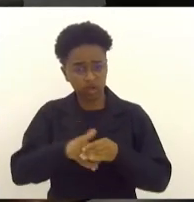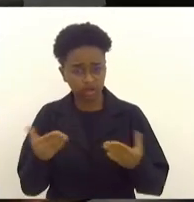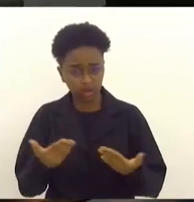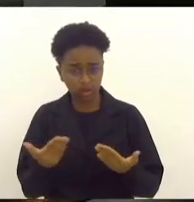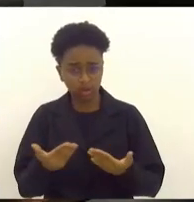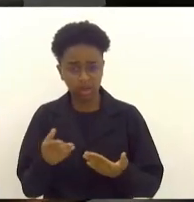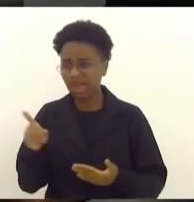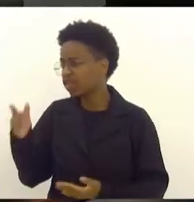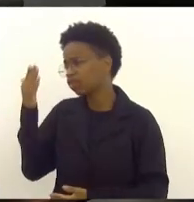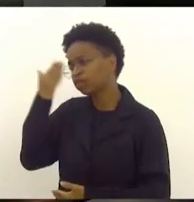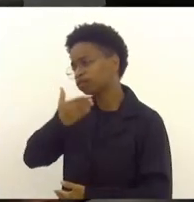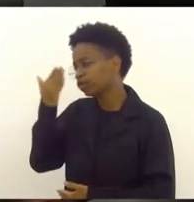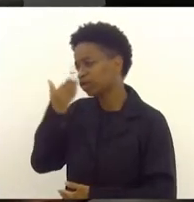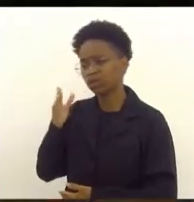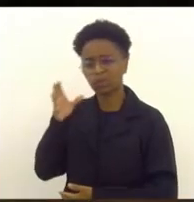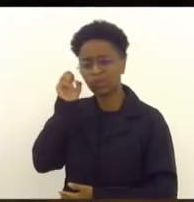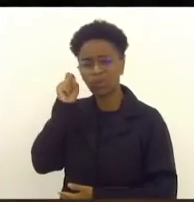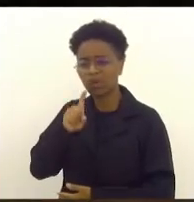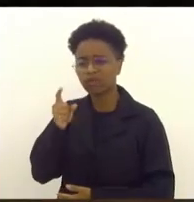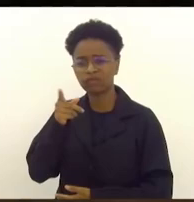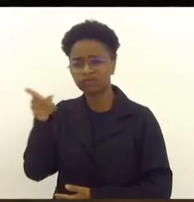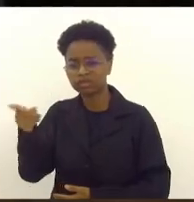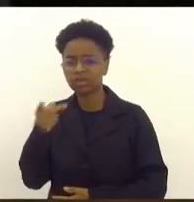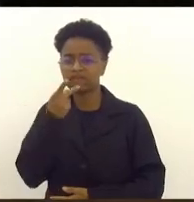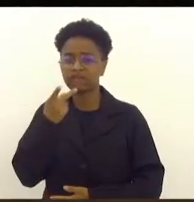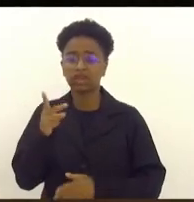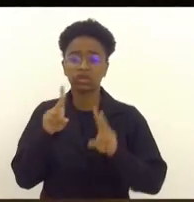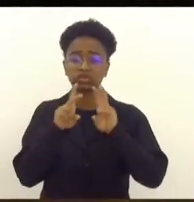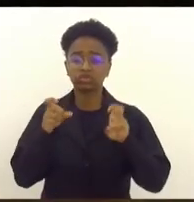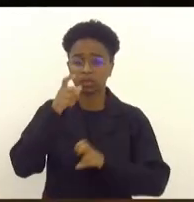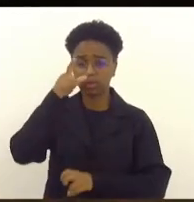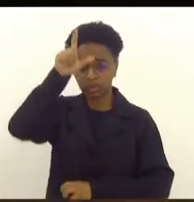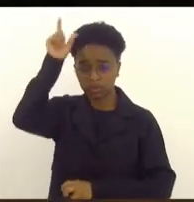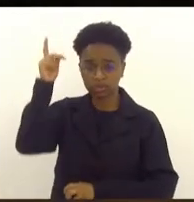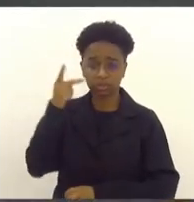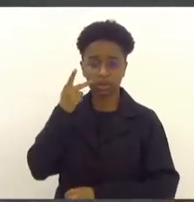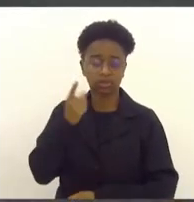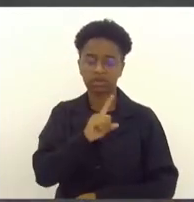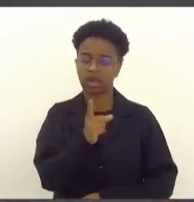você não viu ele não ouviu o Senhor ele tava falando a respeito